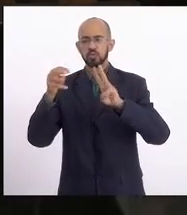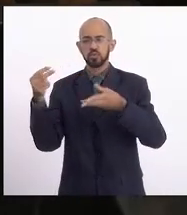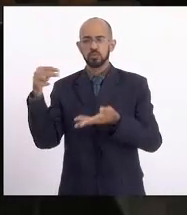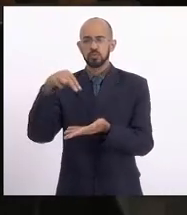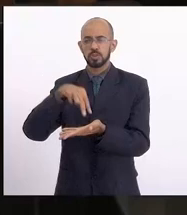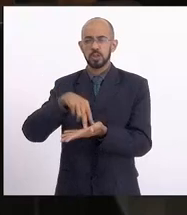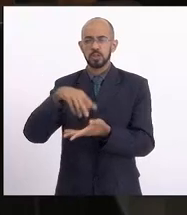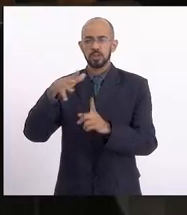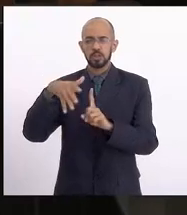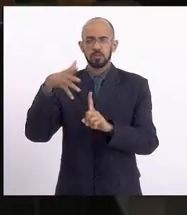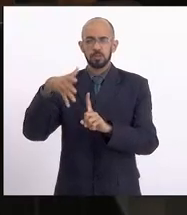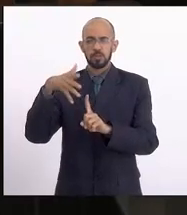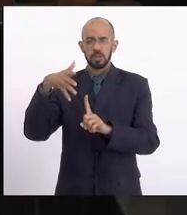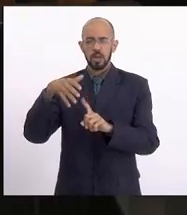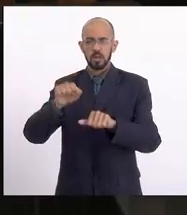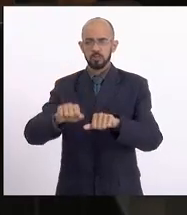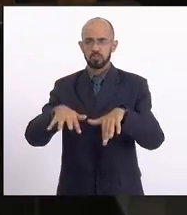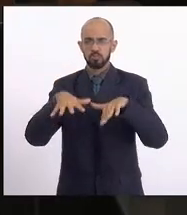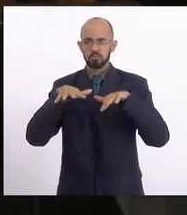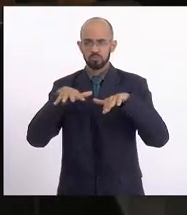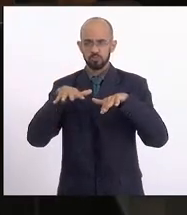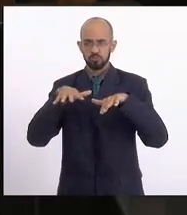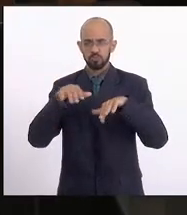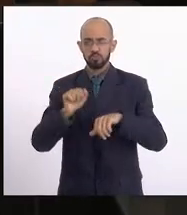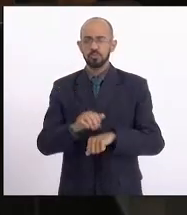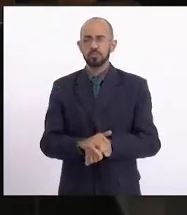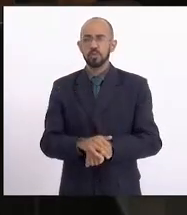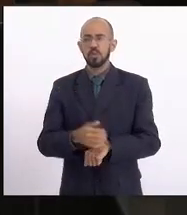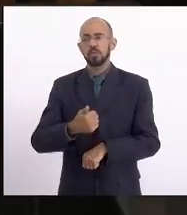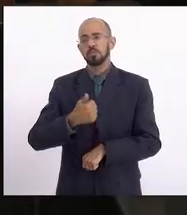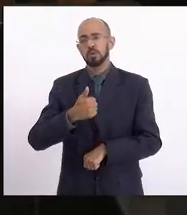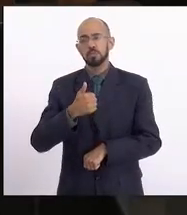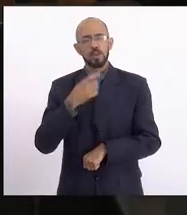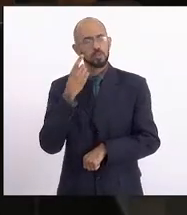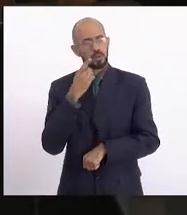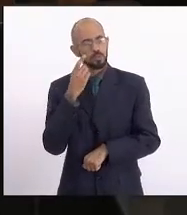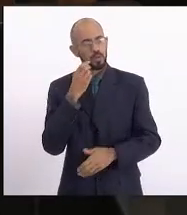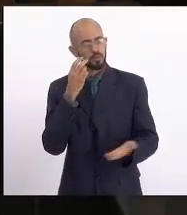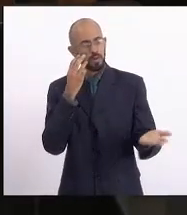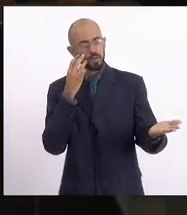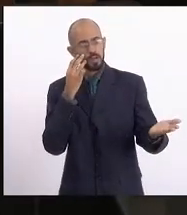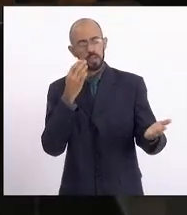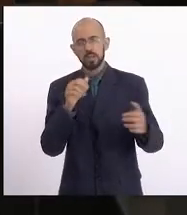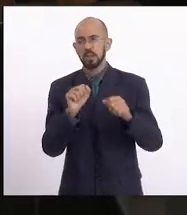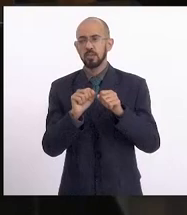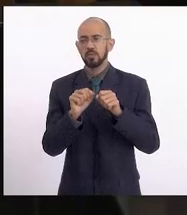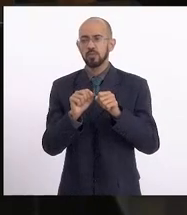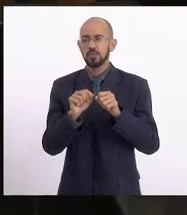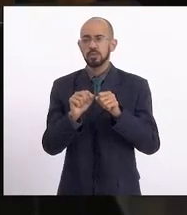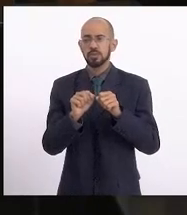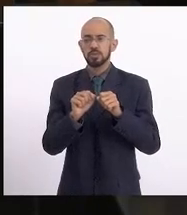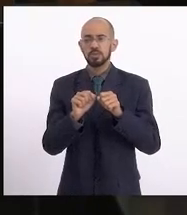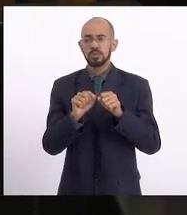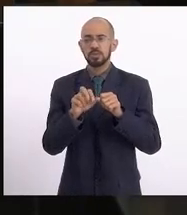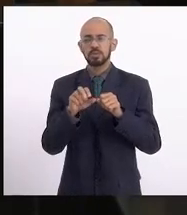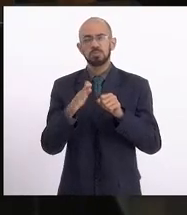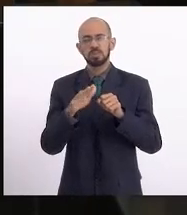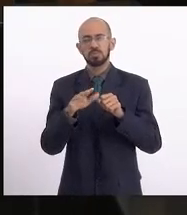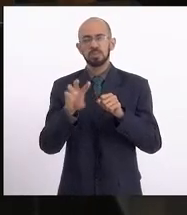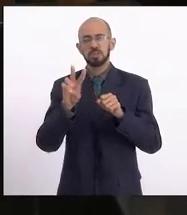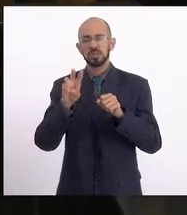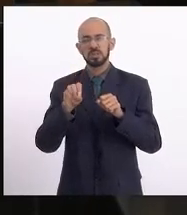hoje. O primeiro deles, deputado Waldeck, eu fiz há mais ou menos 30 dias atrás uma